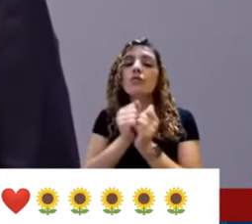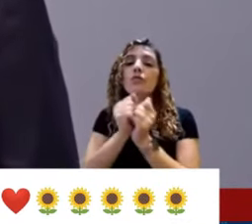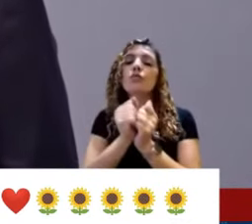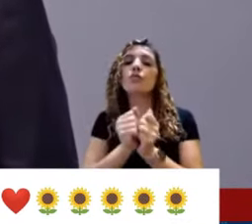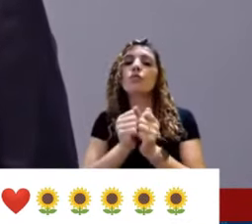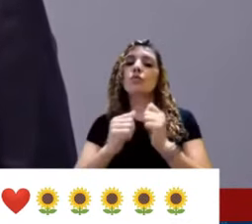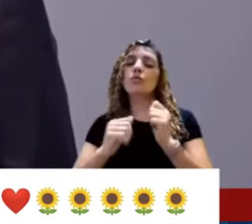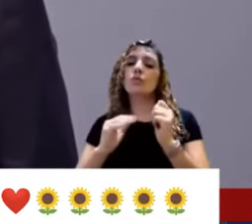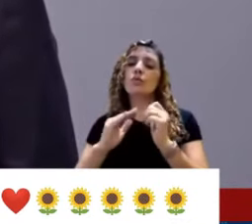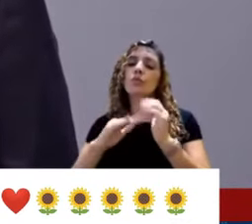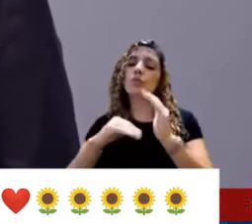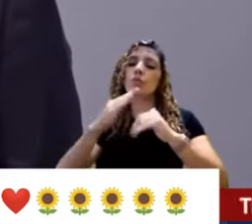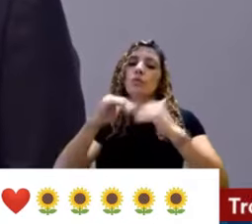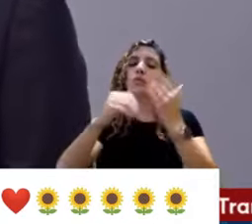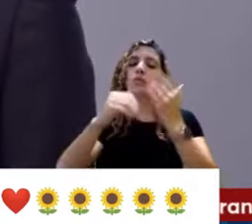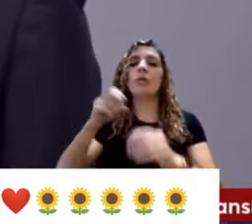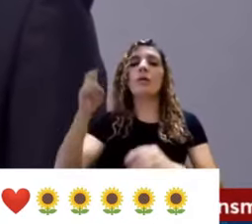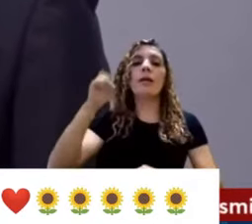do 247.